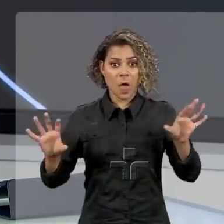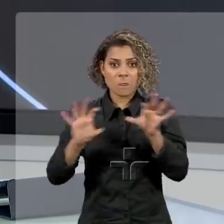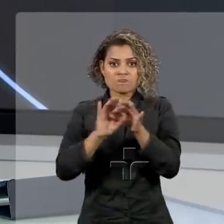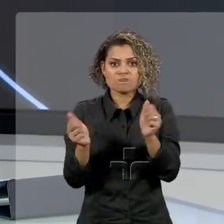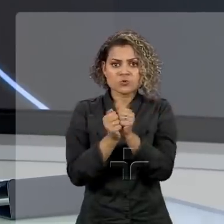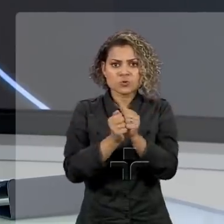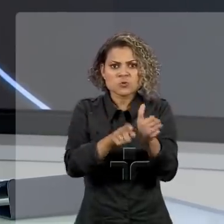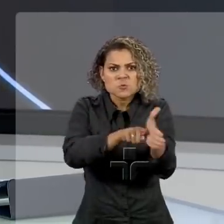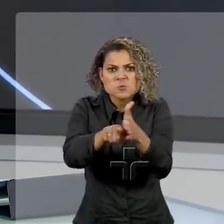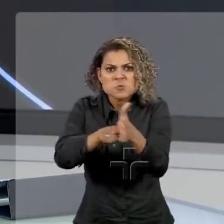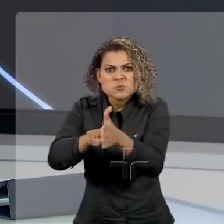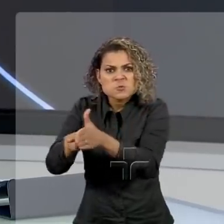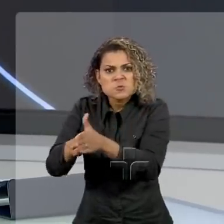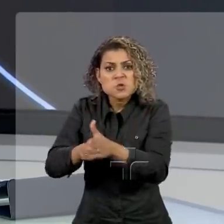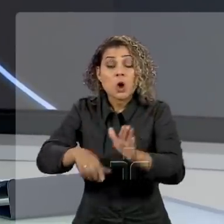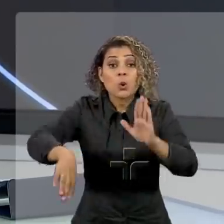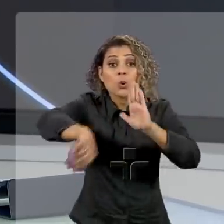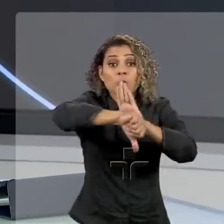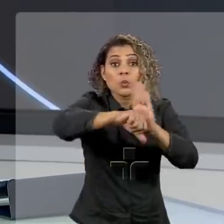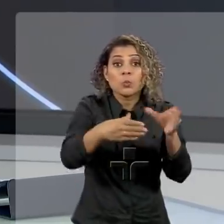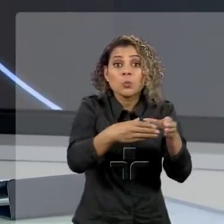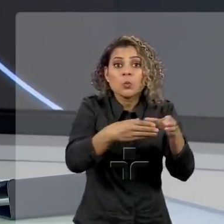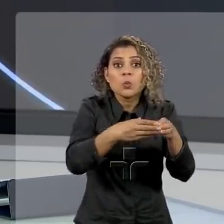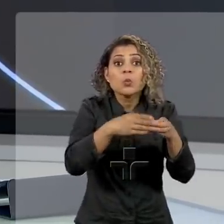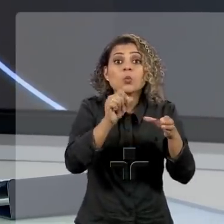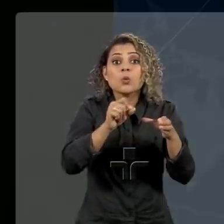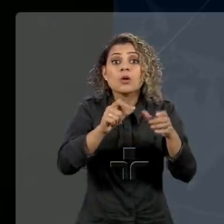explodiu 3 agências bancárias hoje na região